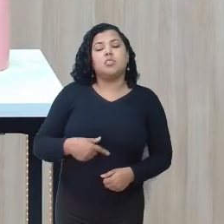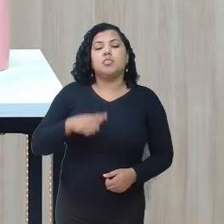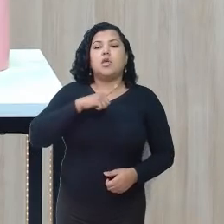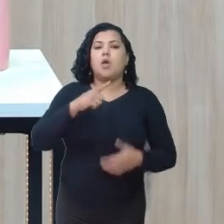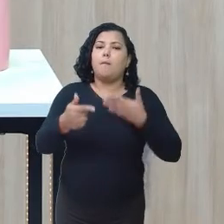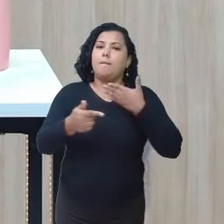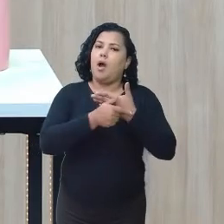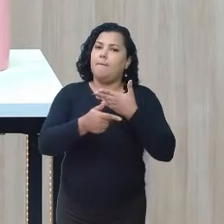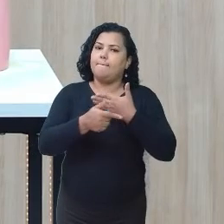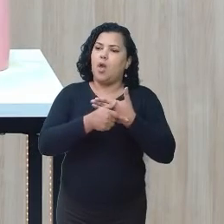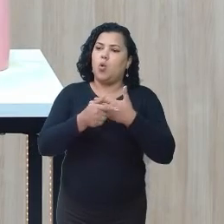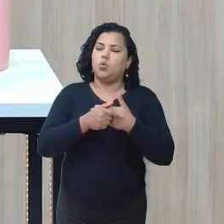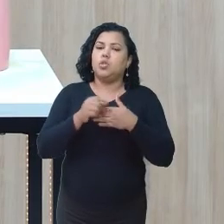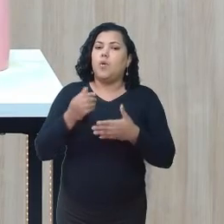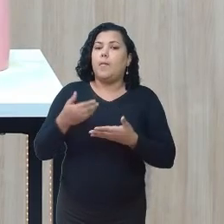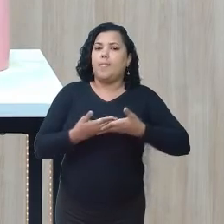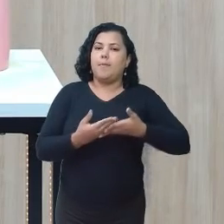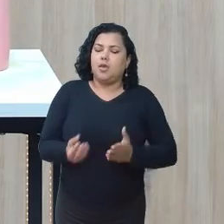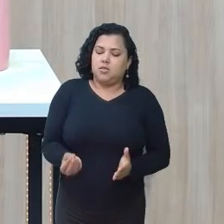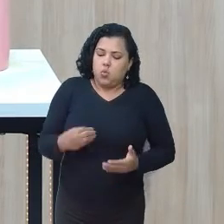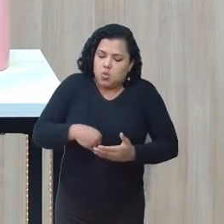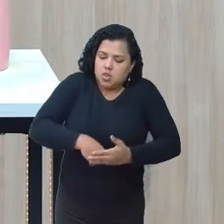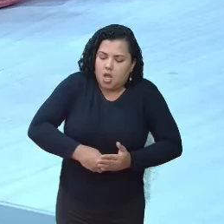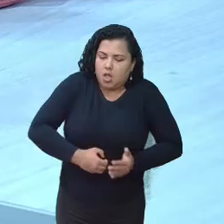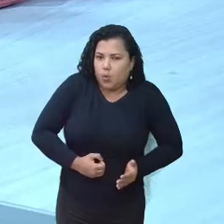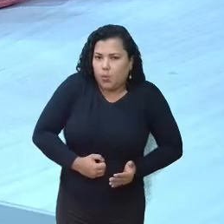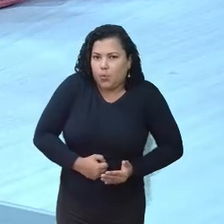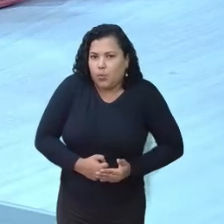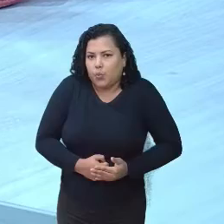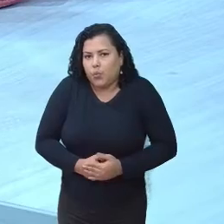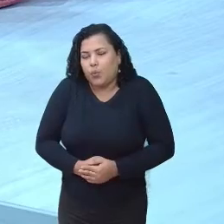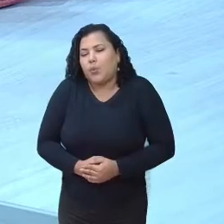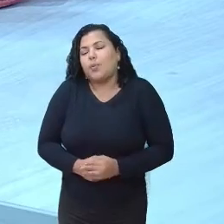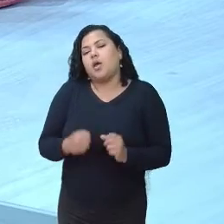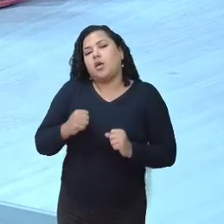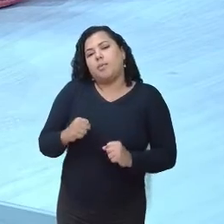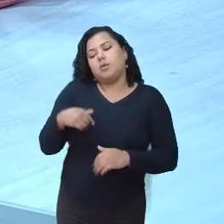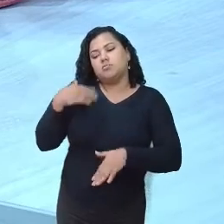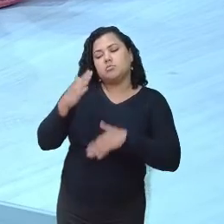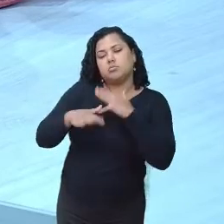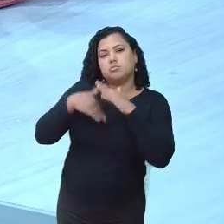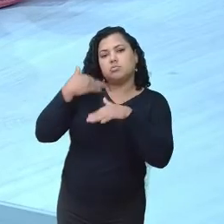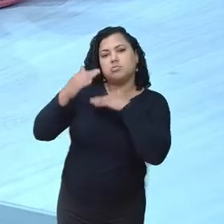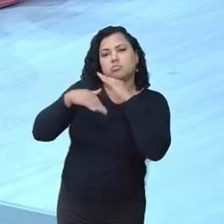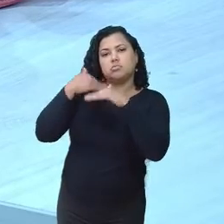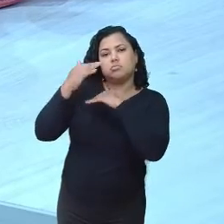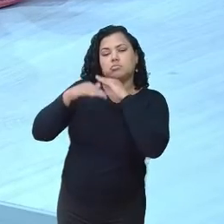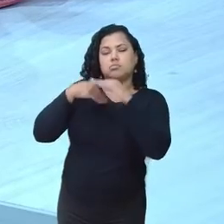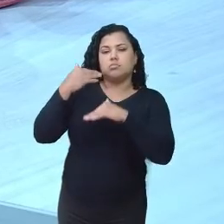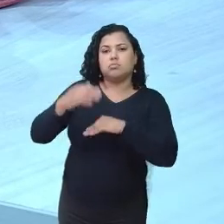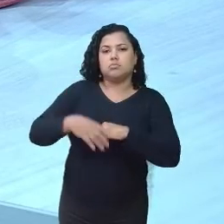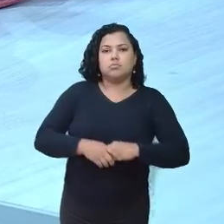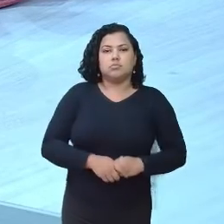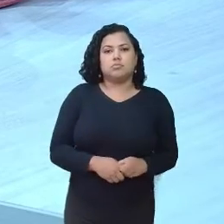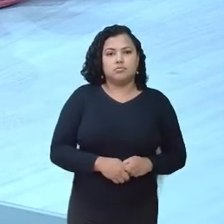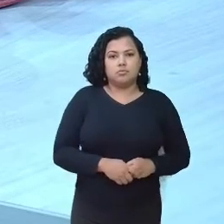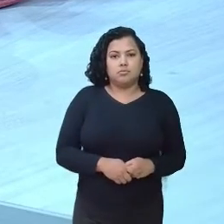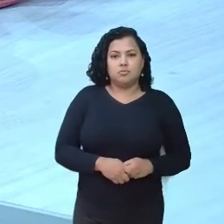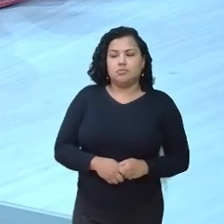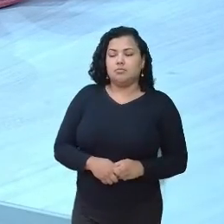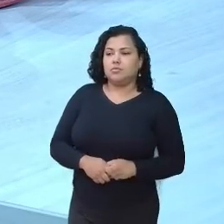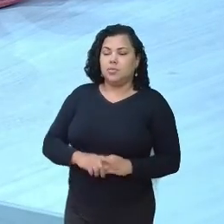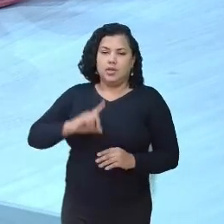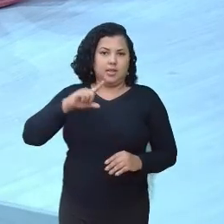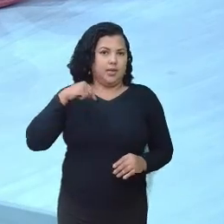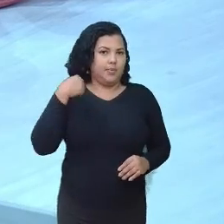responsável para abrigar o embrião, para que o embrião possa crescer e se transformar no feto e, em